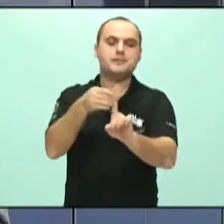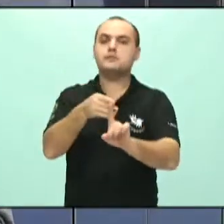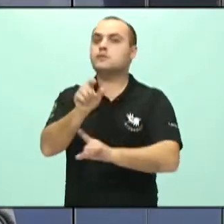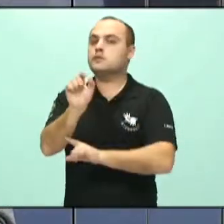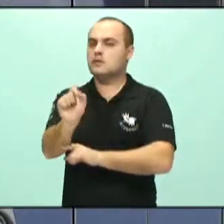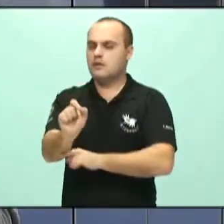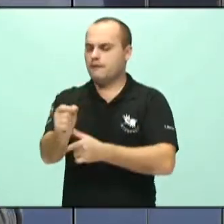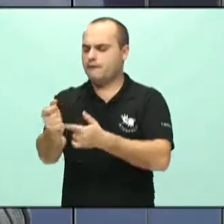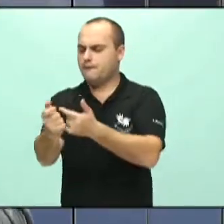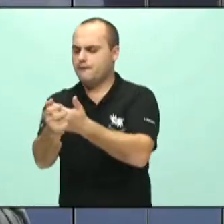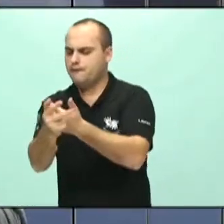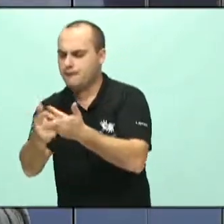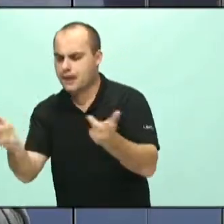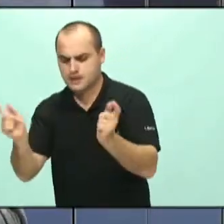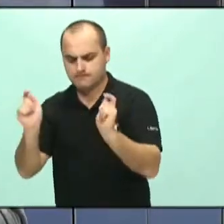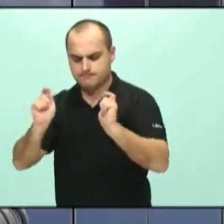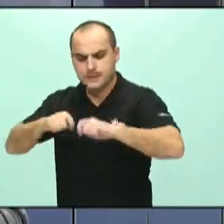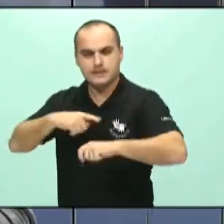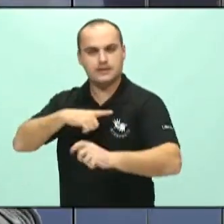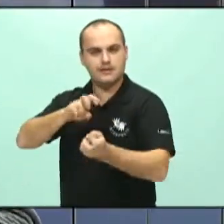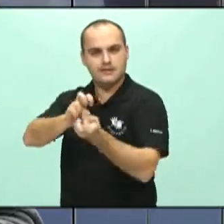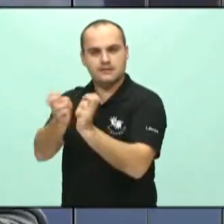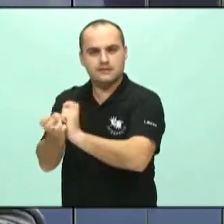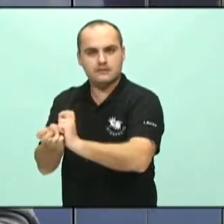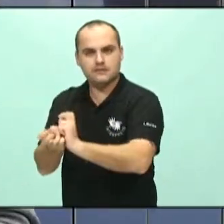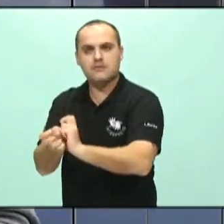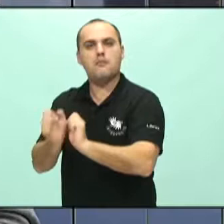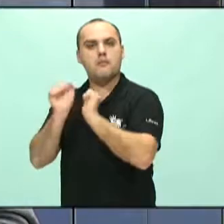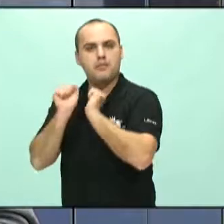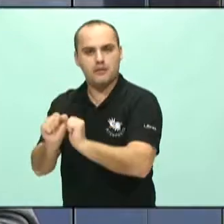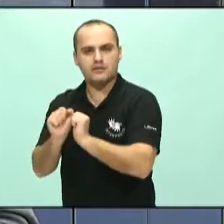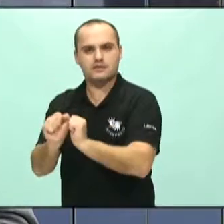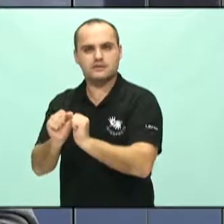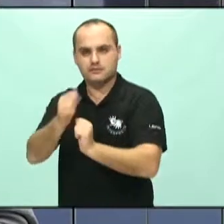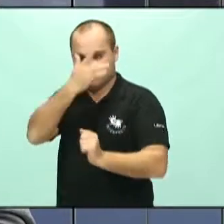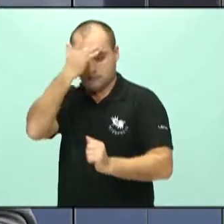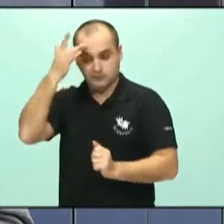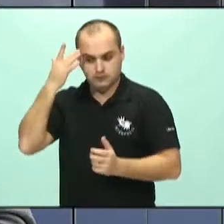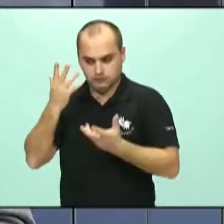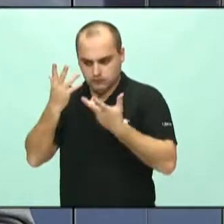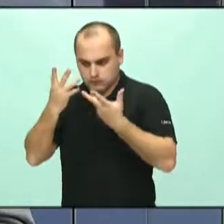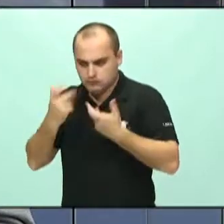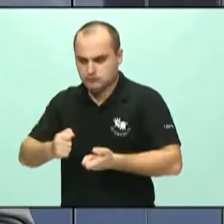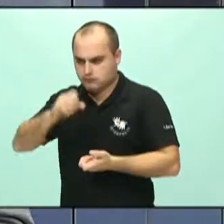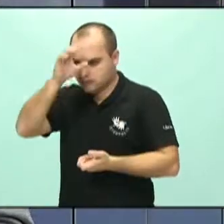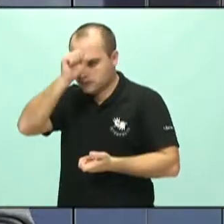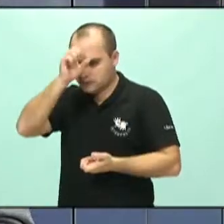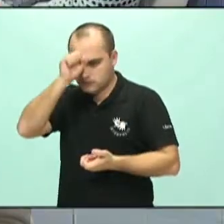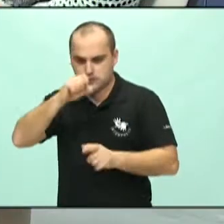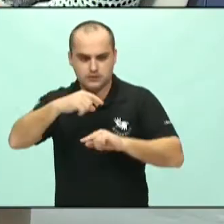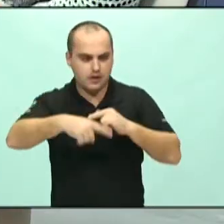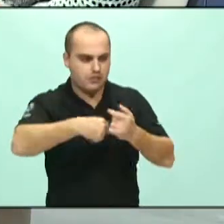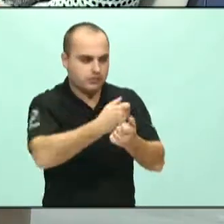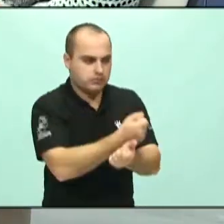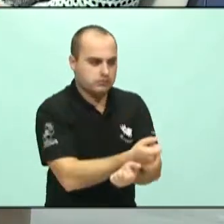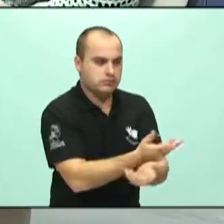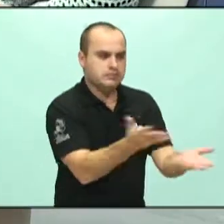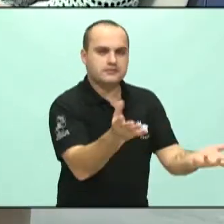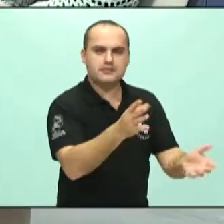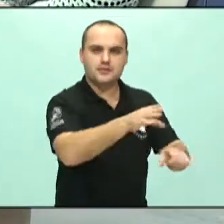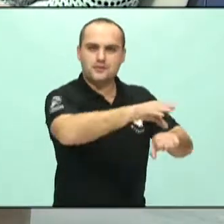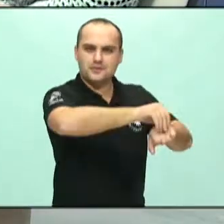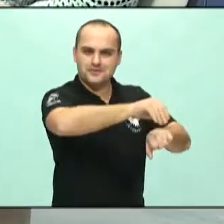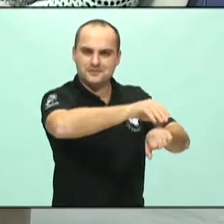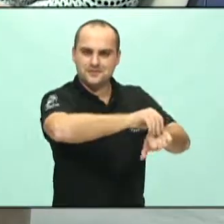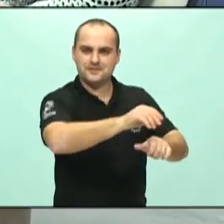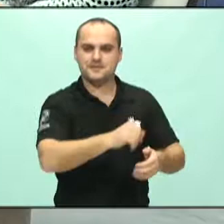que tem a capoeira, ele se transforma num agente transmissor, né, e condutor do conhecimento. Tá? Então, por exemplo,